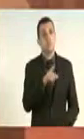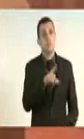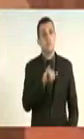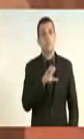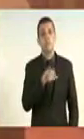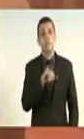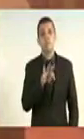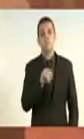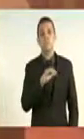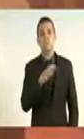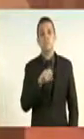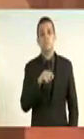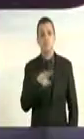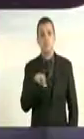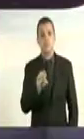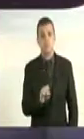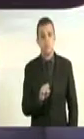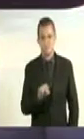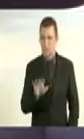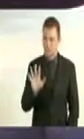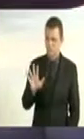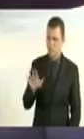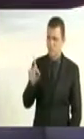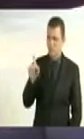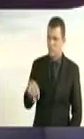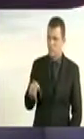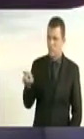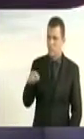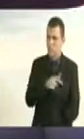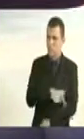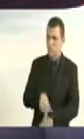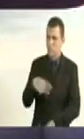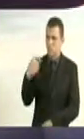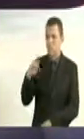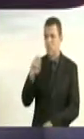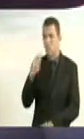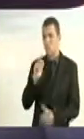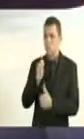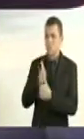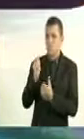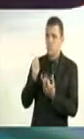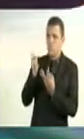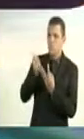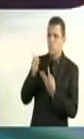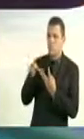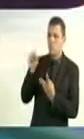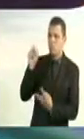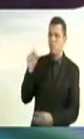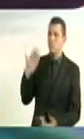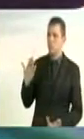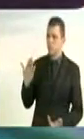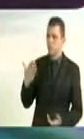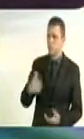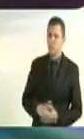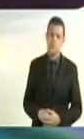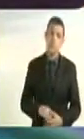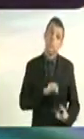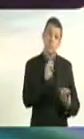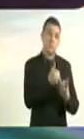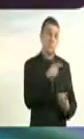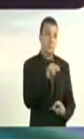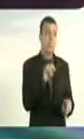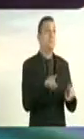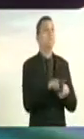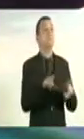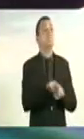conduta dos membros da licitação? Não. Ou pela nomeação? Não. Pela nomeação e, consequentemente...